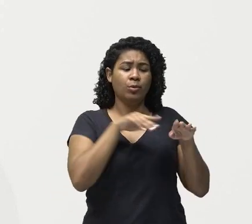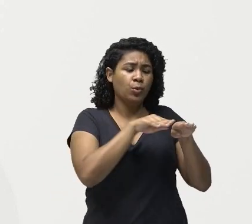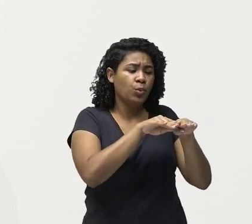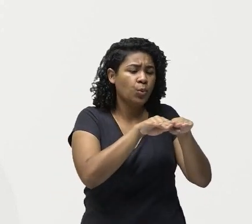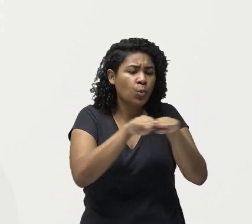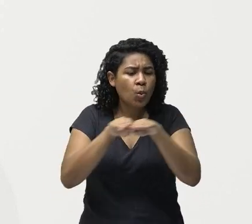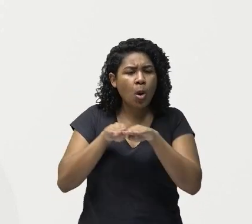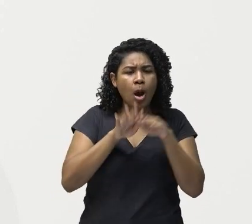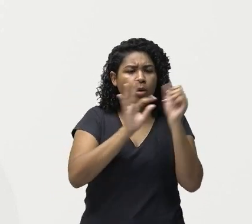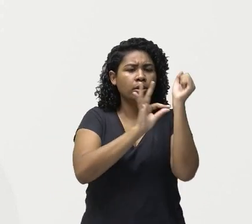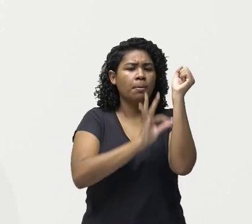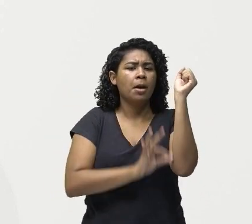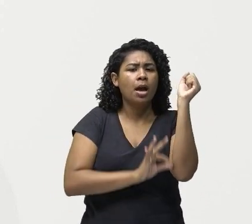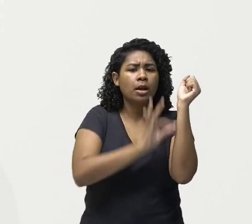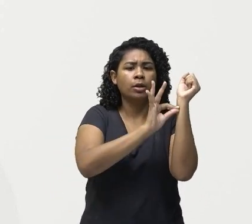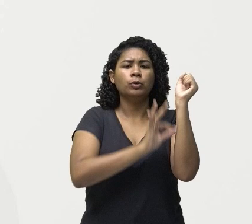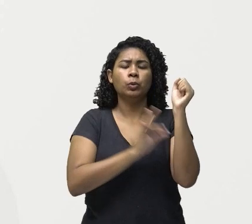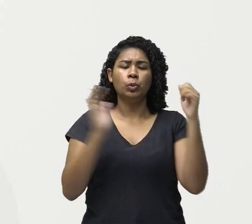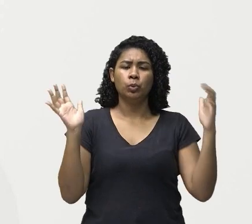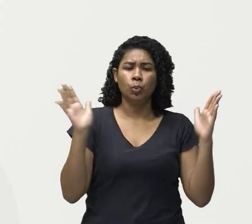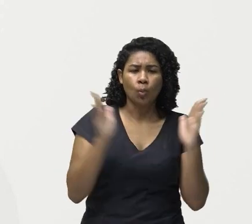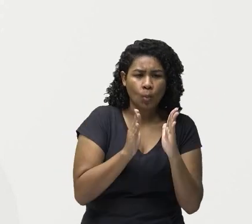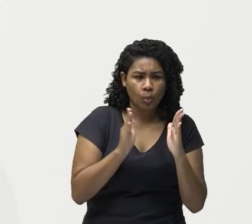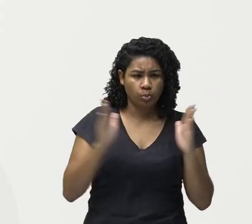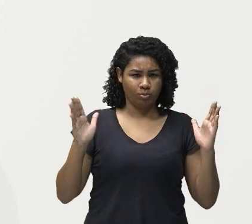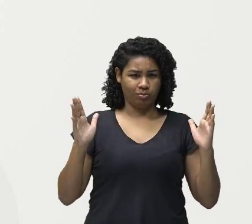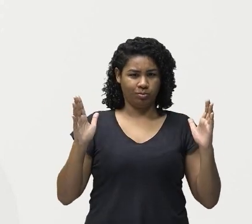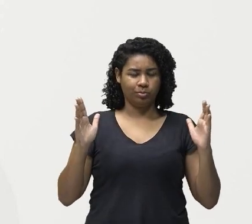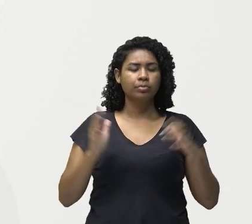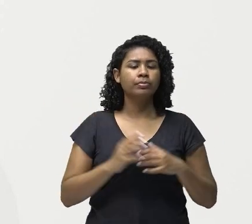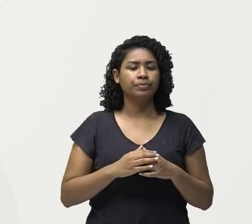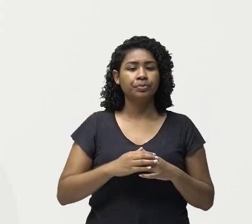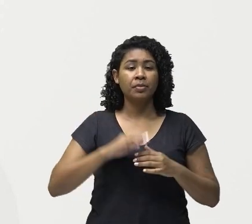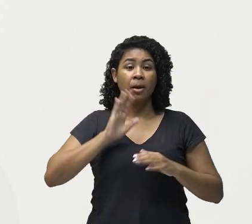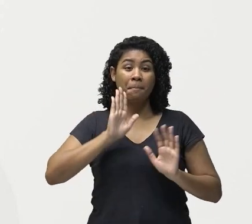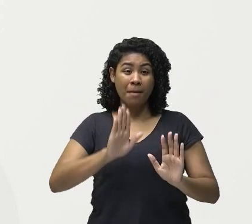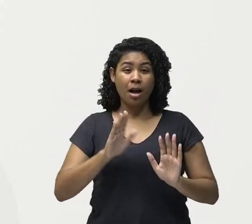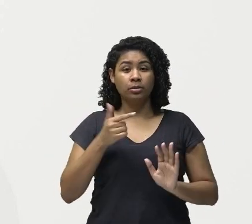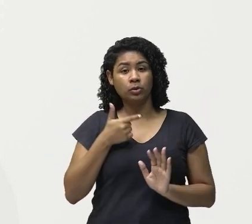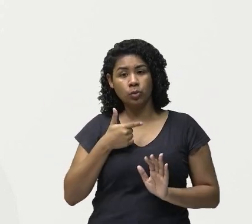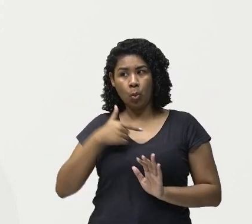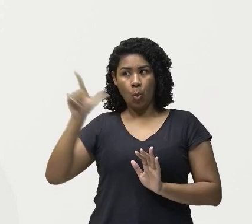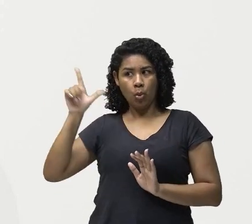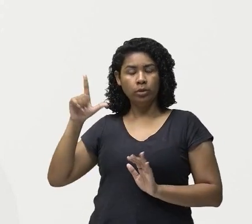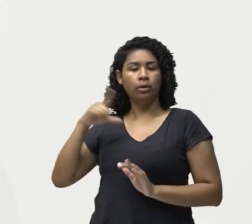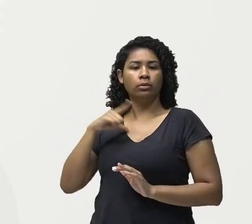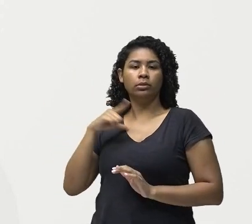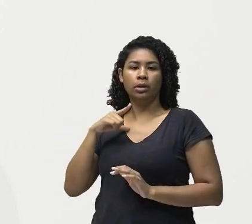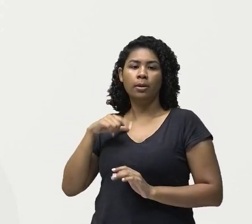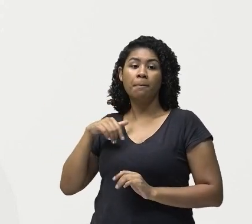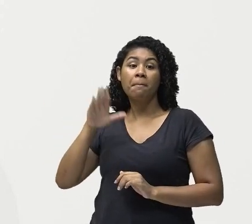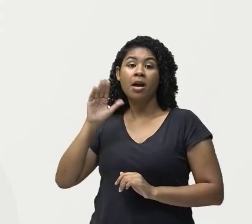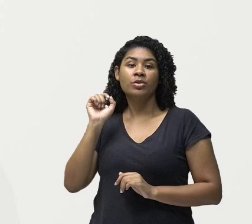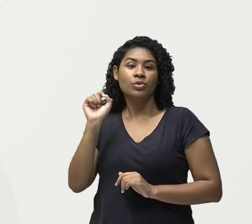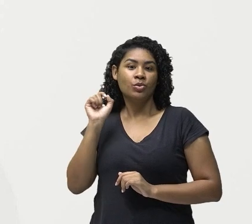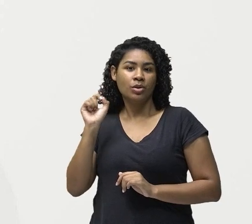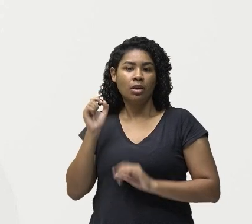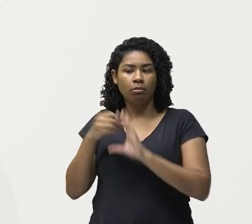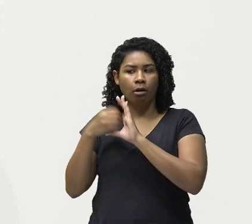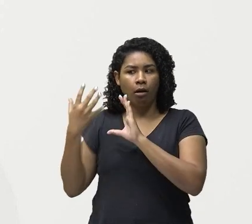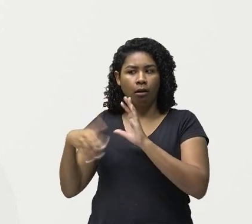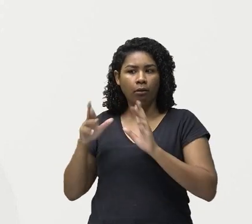em temperatura, em pressão. E o encontro de duas massas, ou seja, de outra extensão de ar com